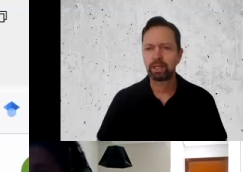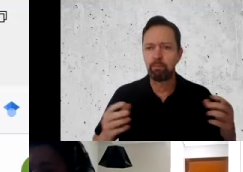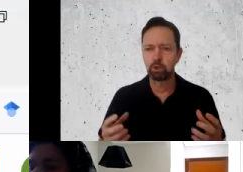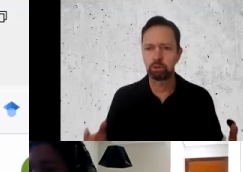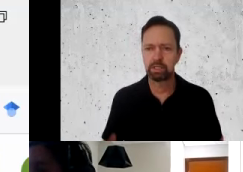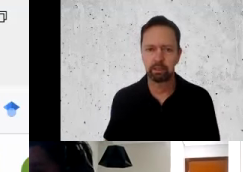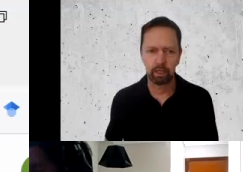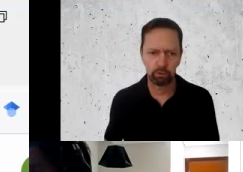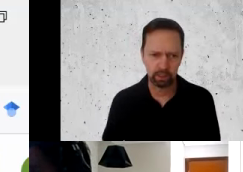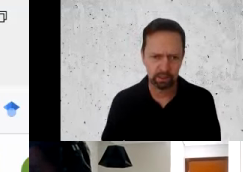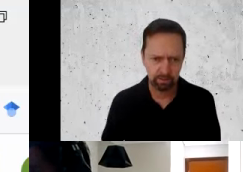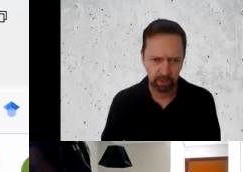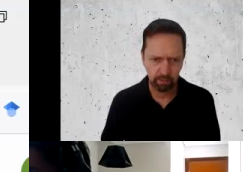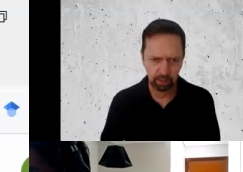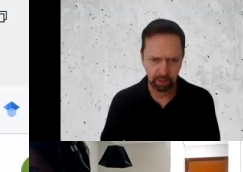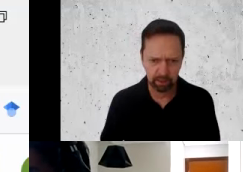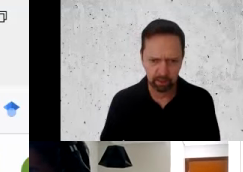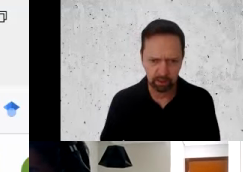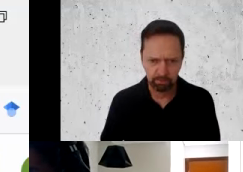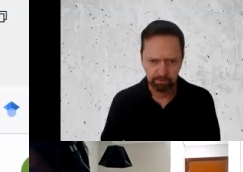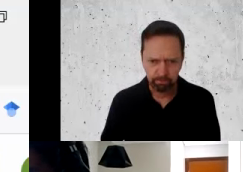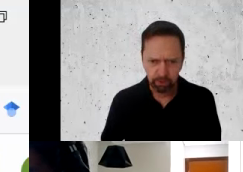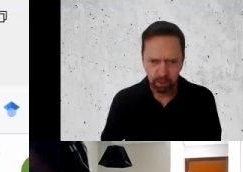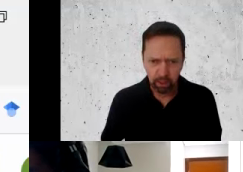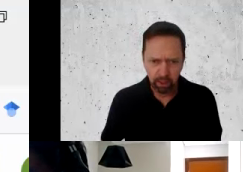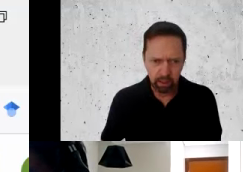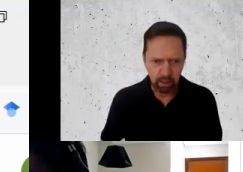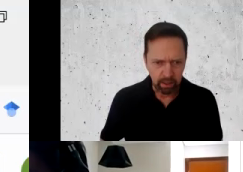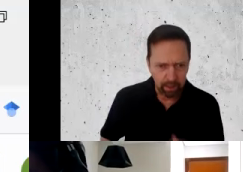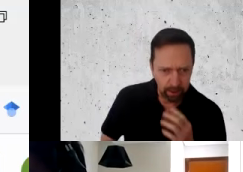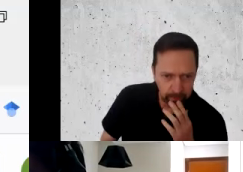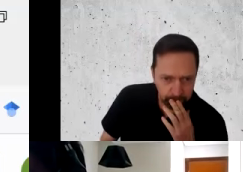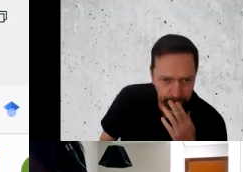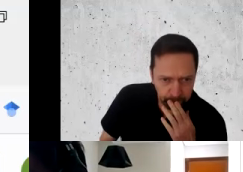pegar o arcabouço central deles, que é bem interessante.